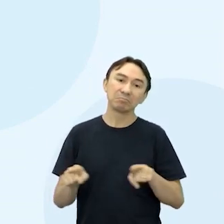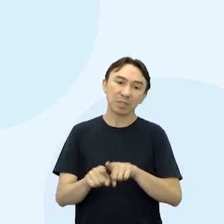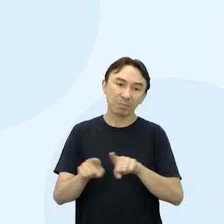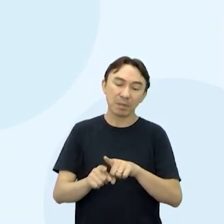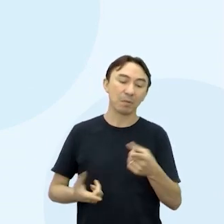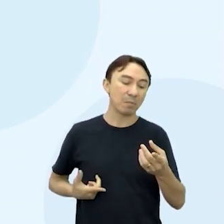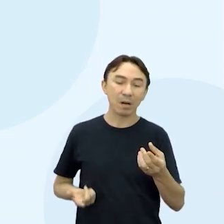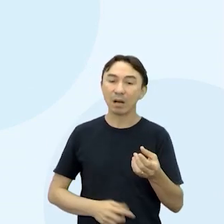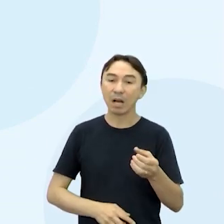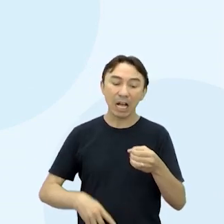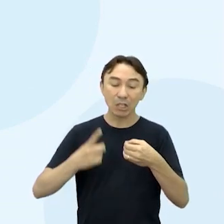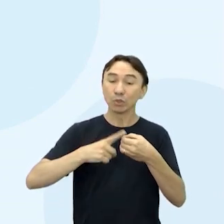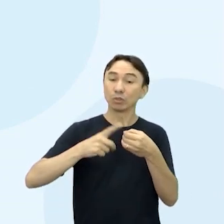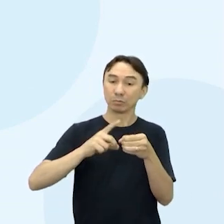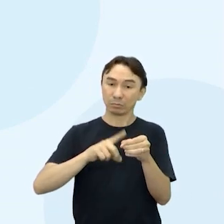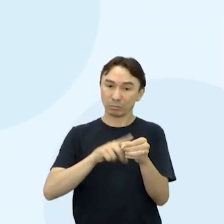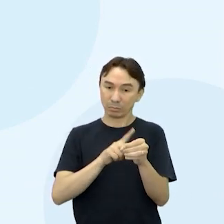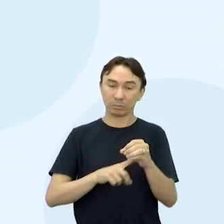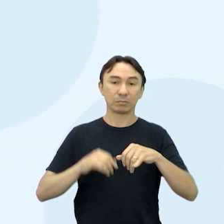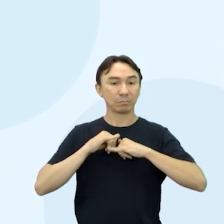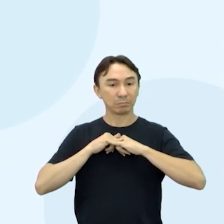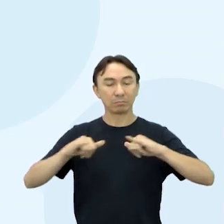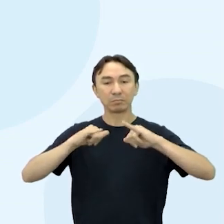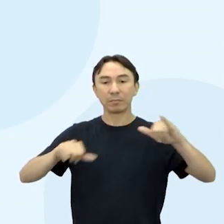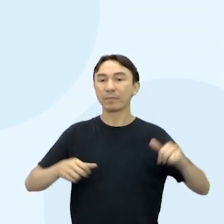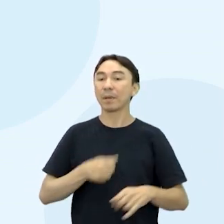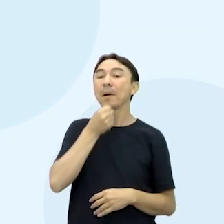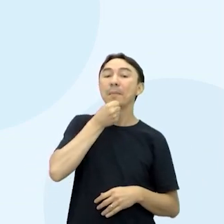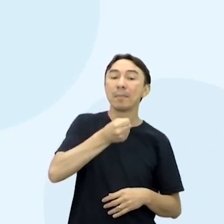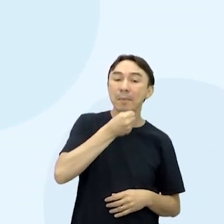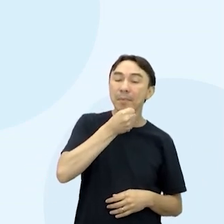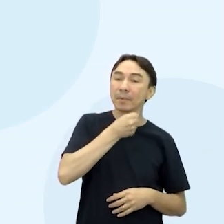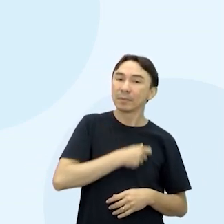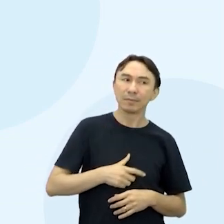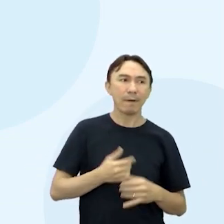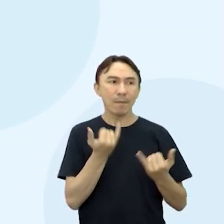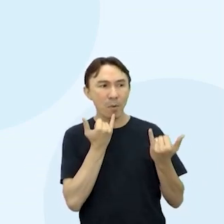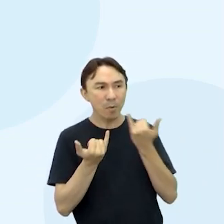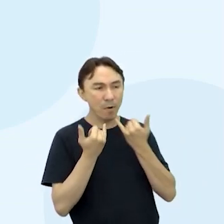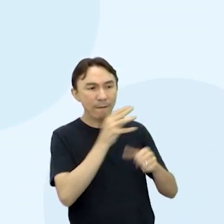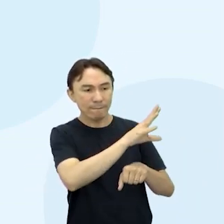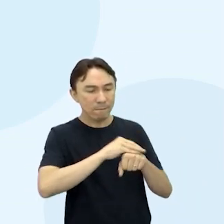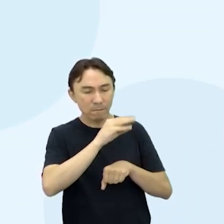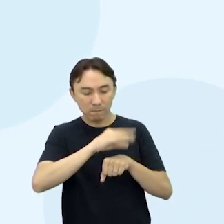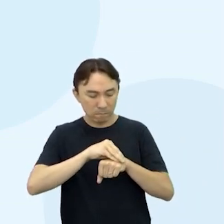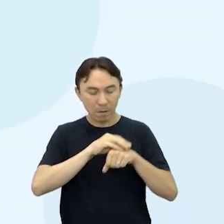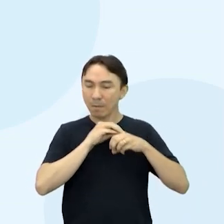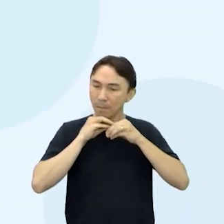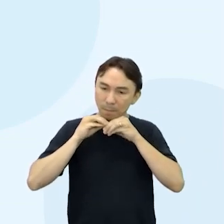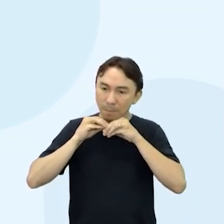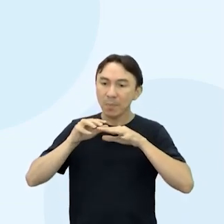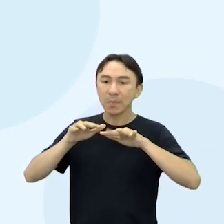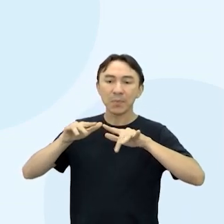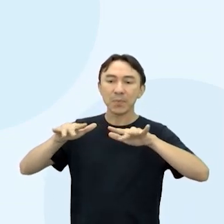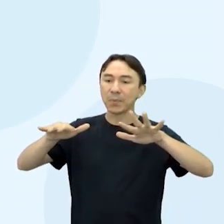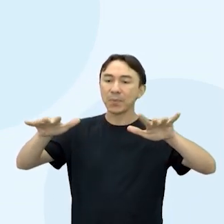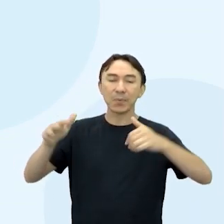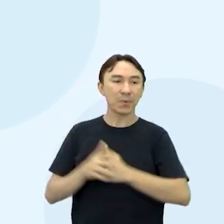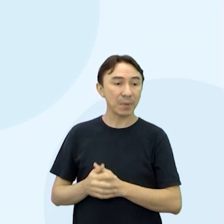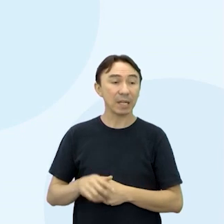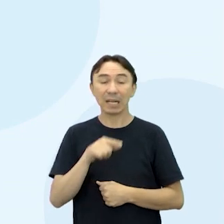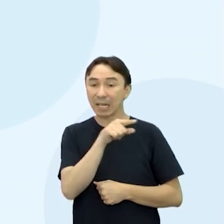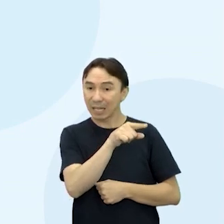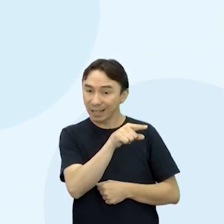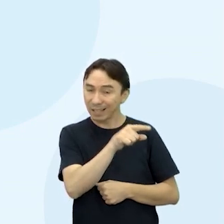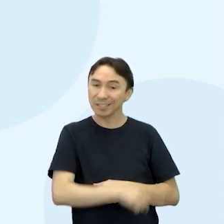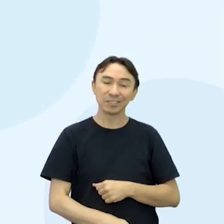uma organização de jornalismo especializada em coletar informações e difundir notícias diretamente das fontes para